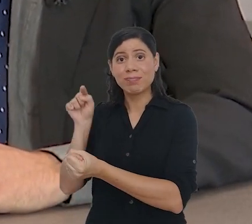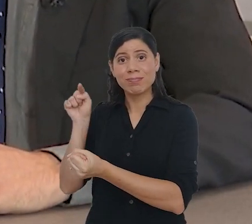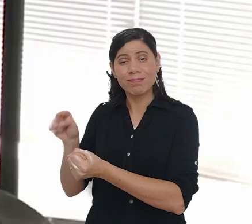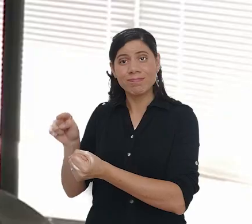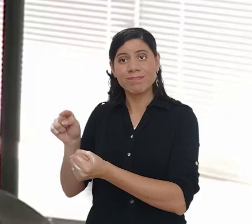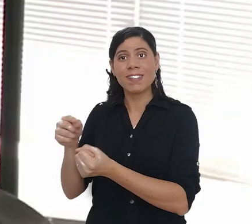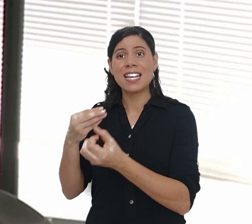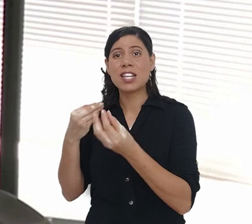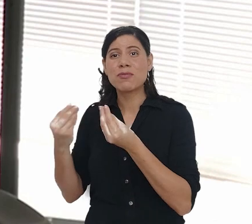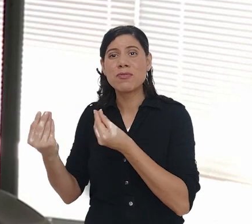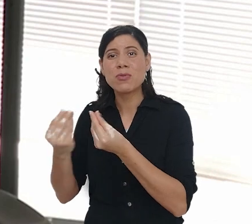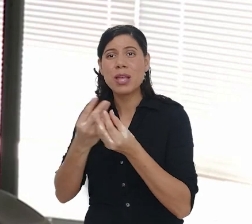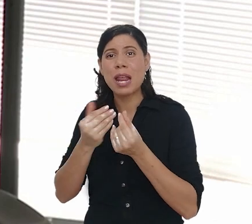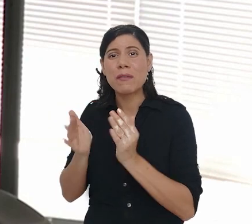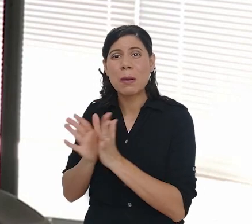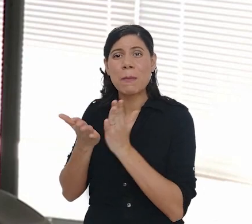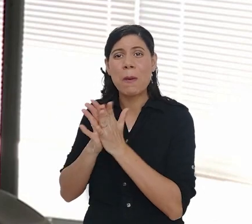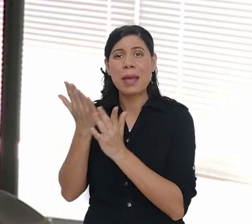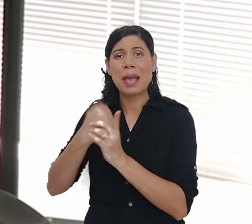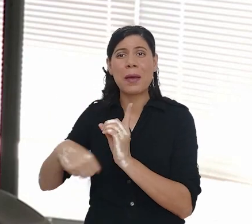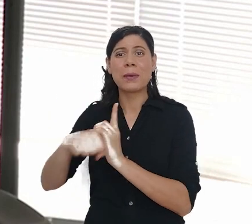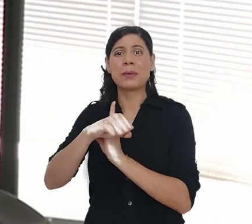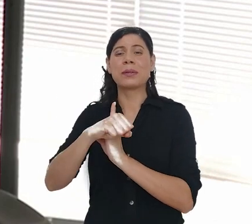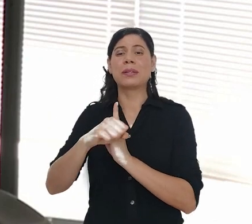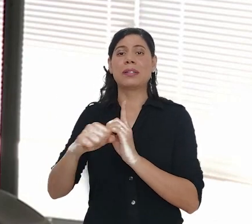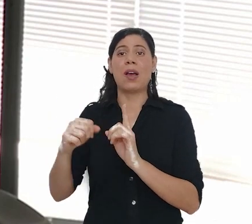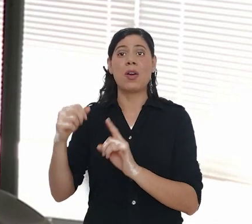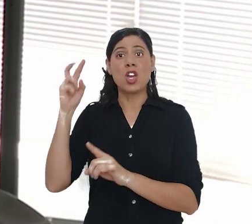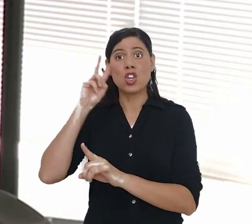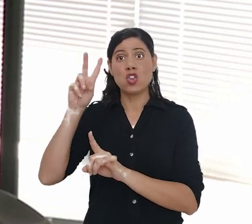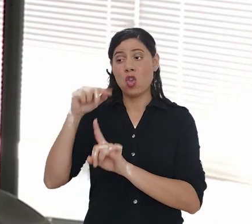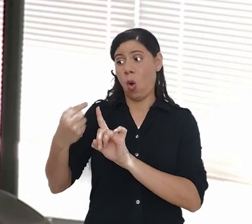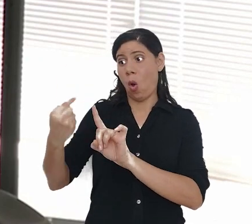social. Historicamente,